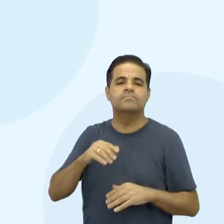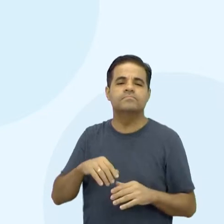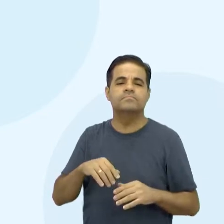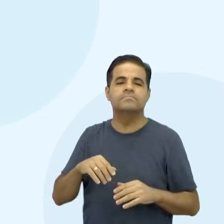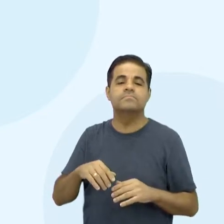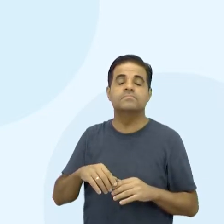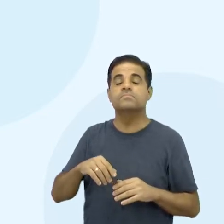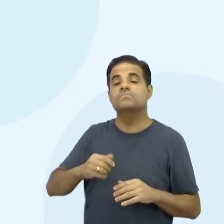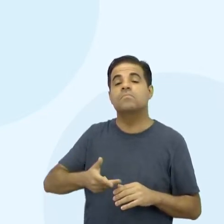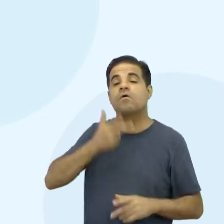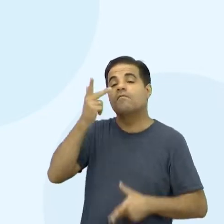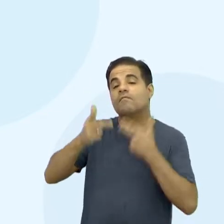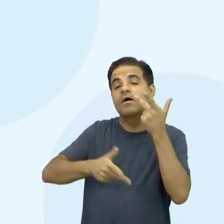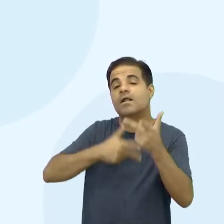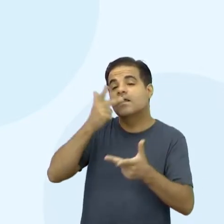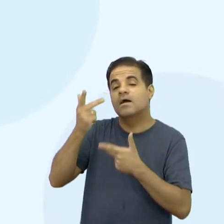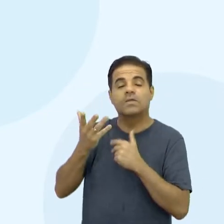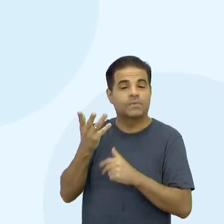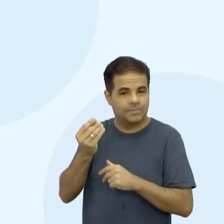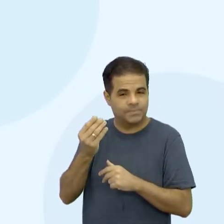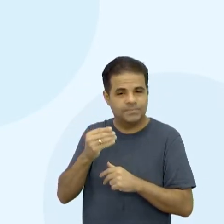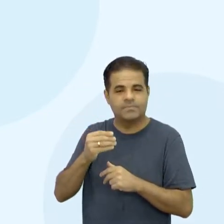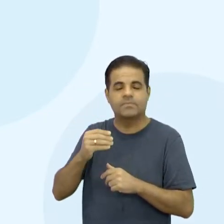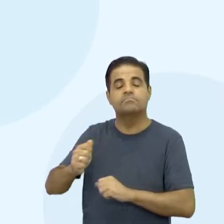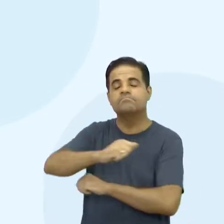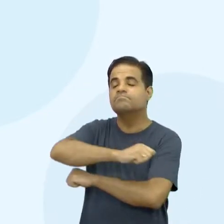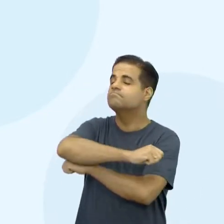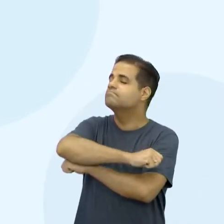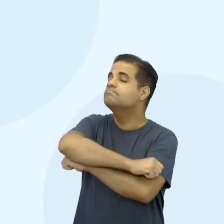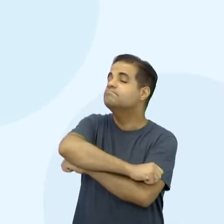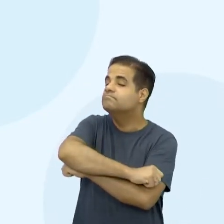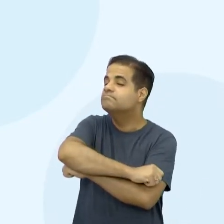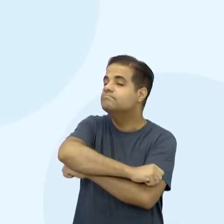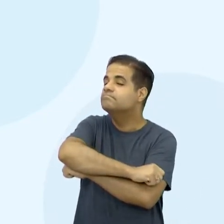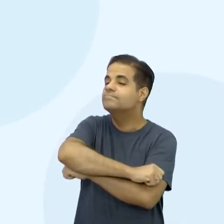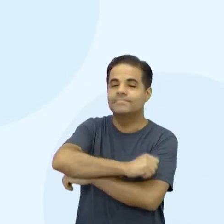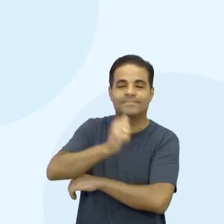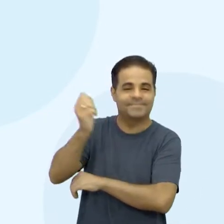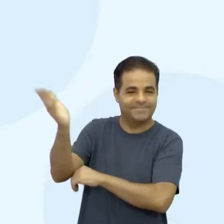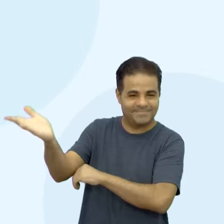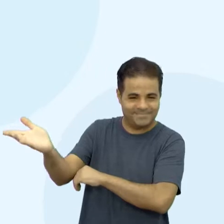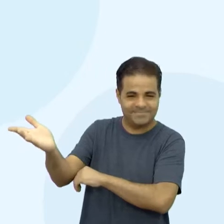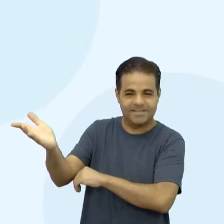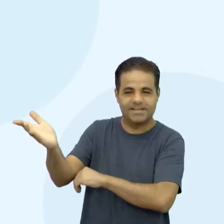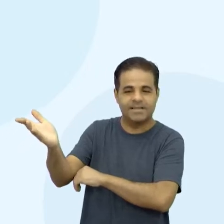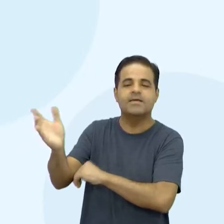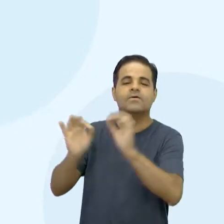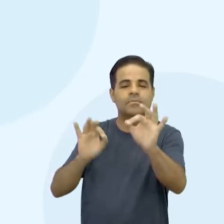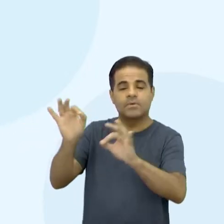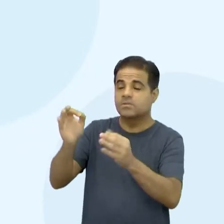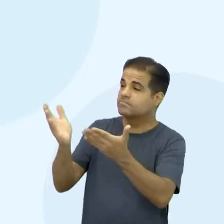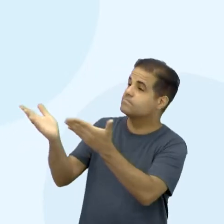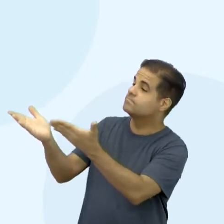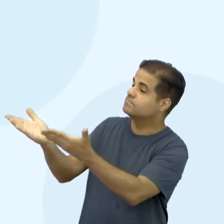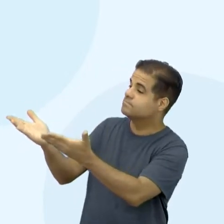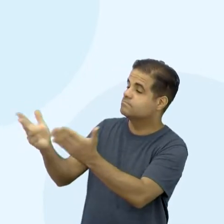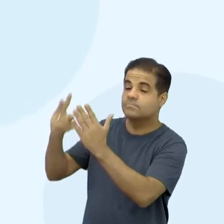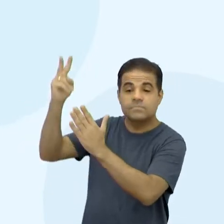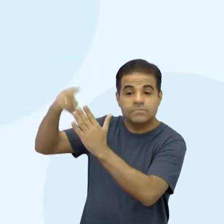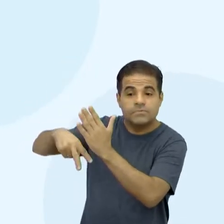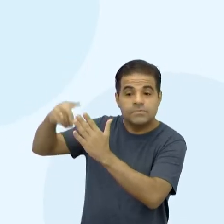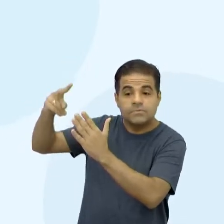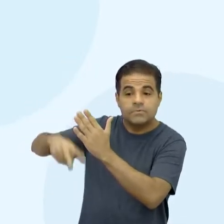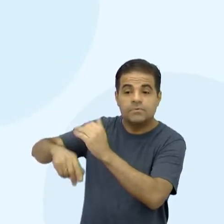falando muito, foi uma aula só da Mona Lisa hoje, vamos pegar ela? Olha só, o projeto trouxe uma